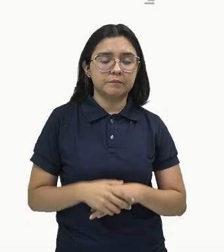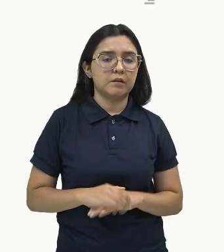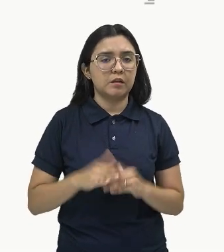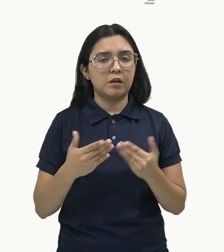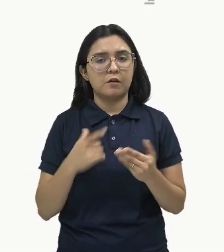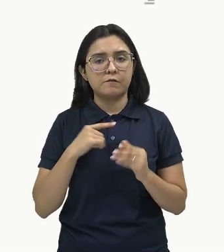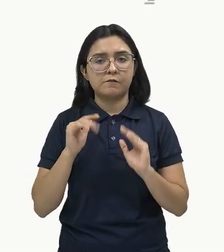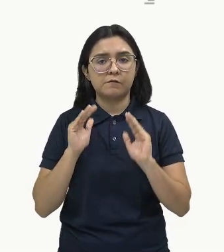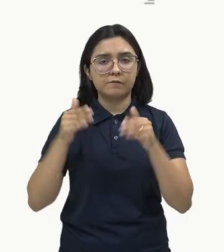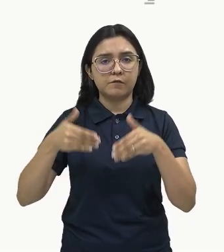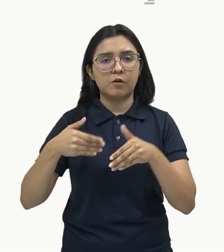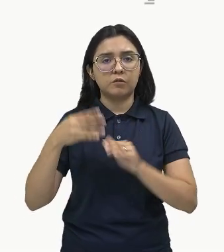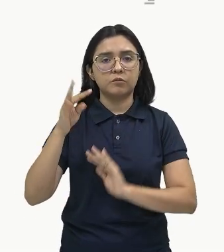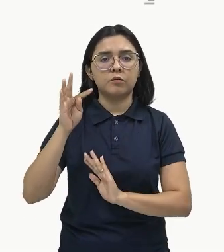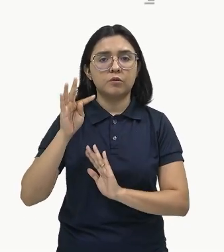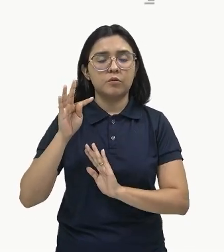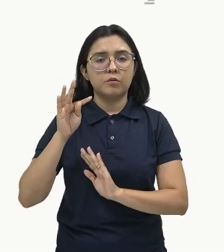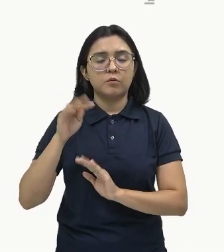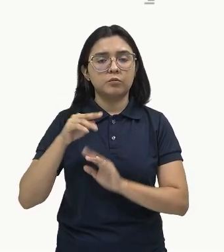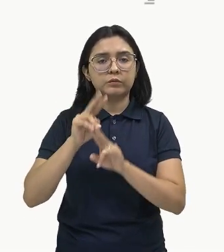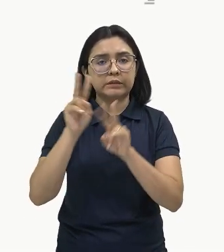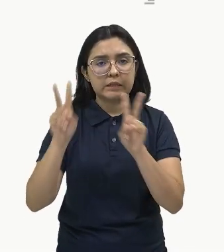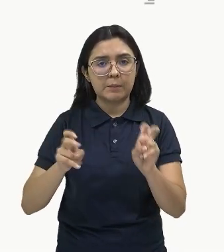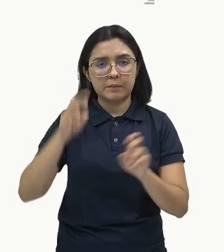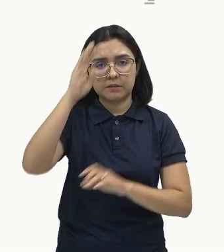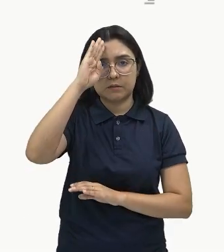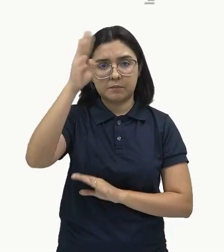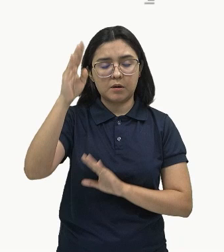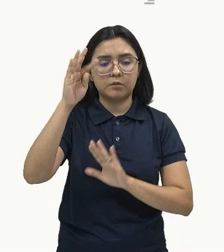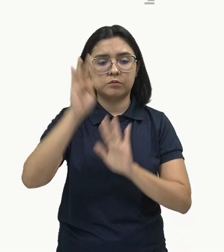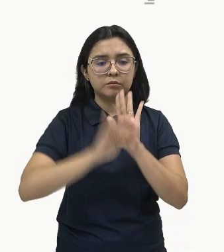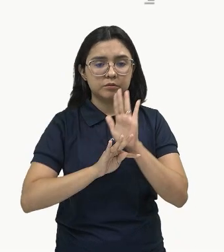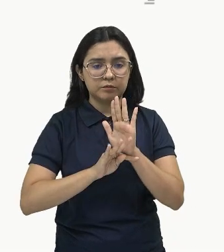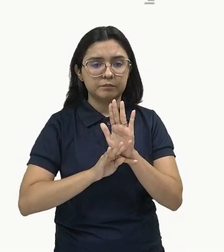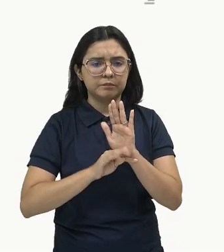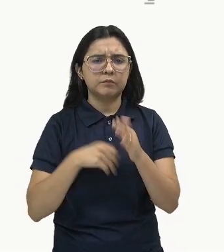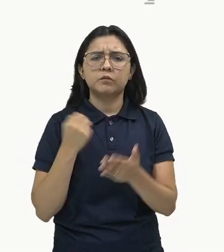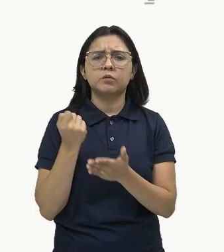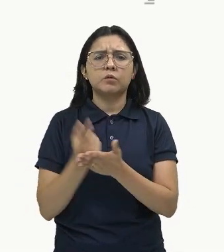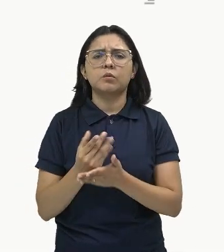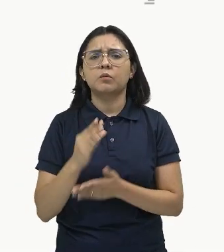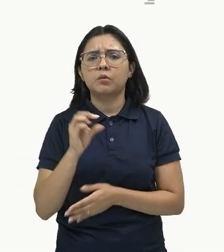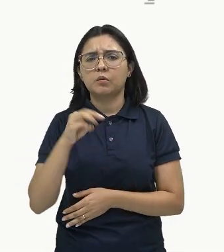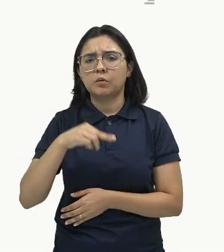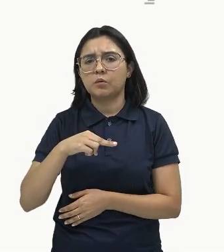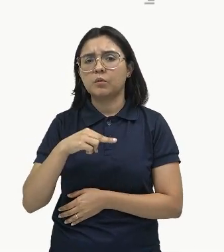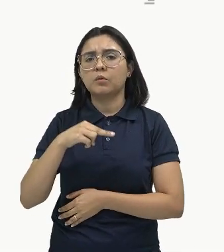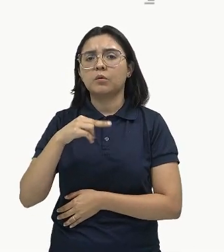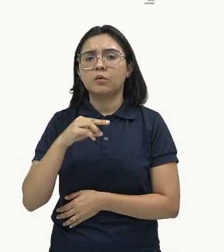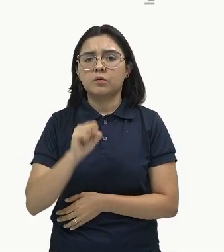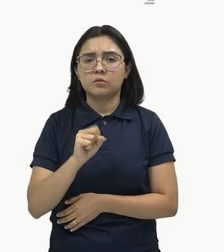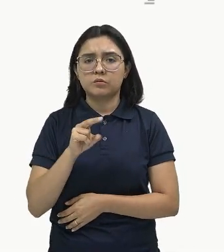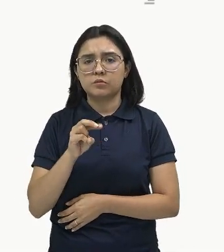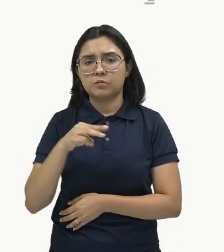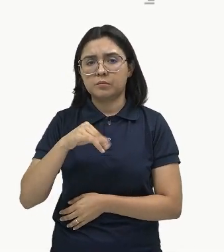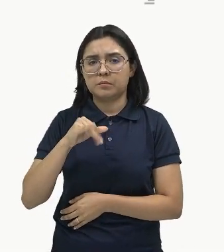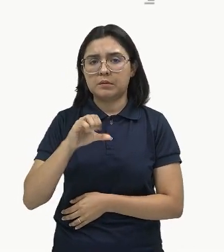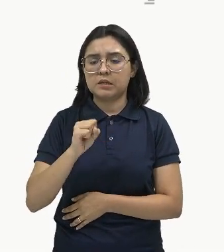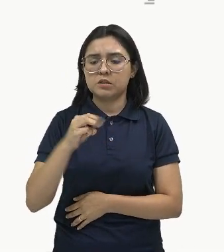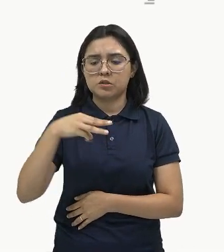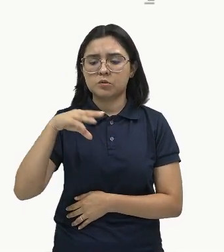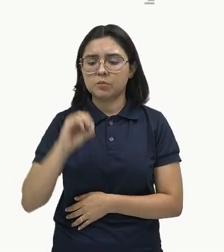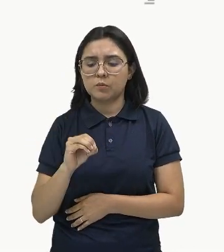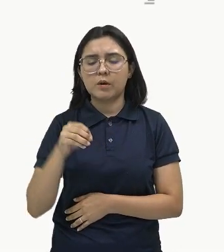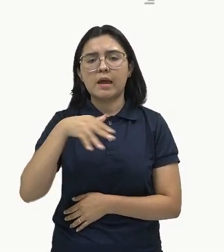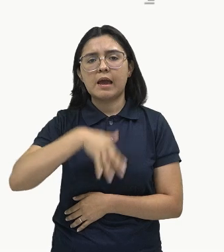assunto principal do texto. Então, consumismo, tá se referindo ao quê? A área econômica, não é isso? A